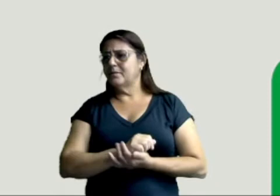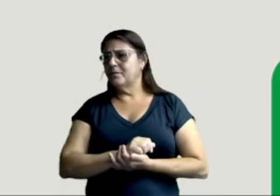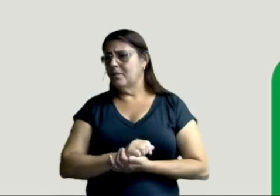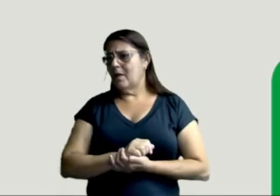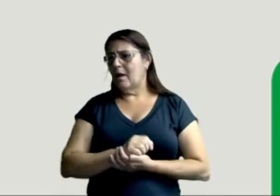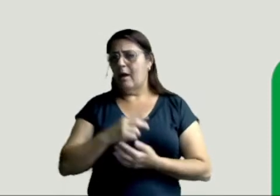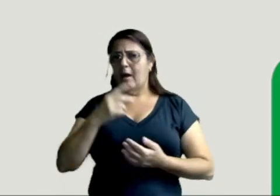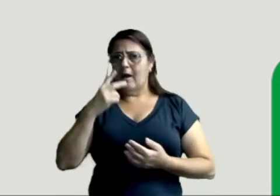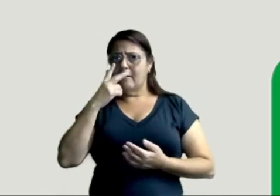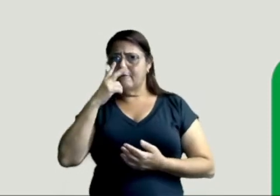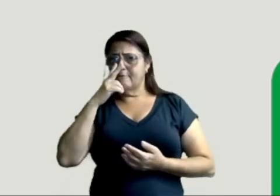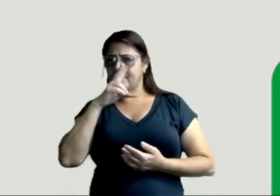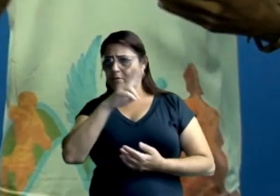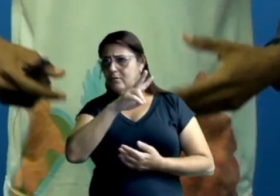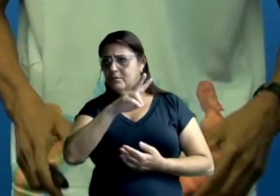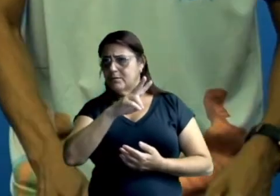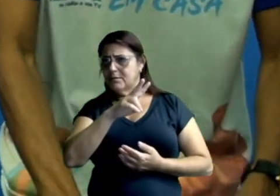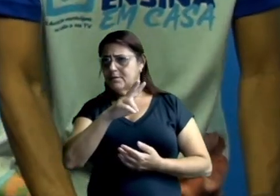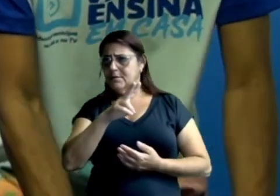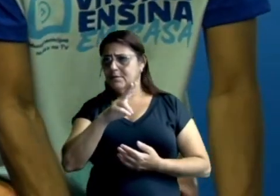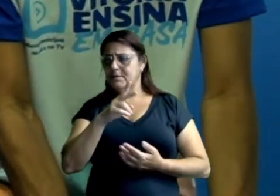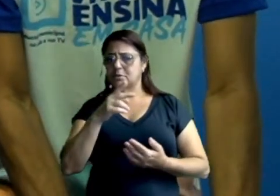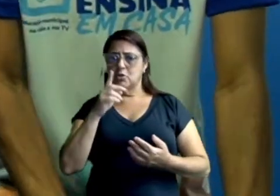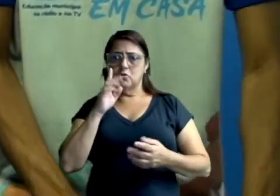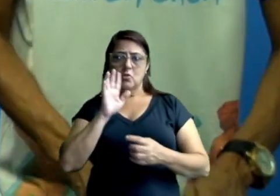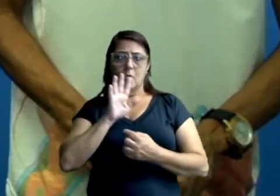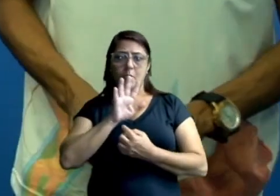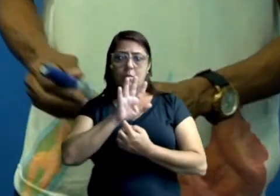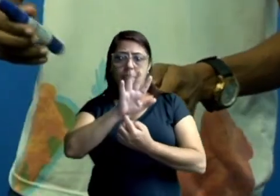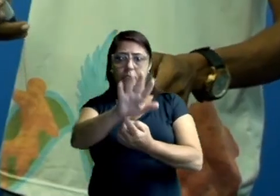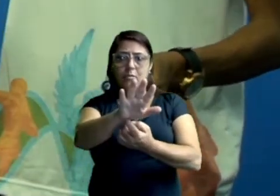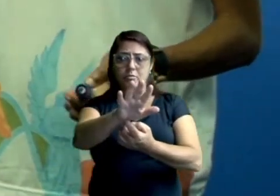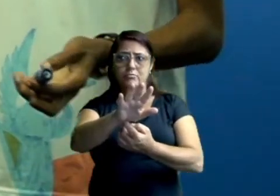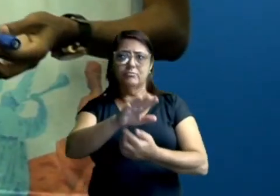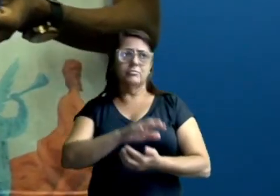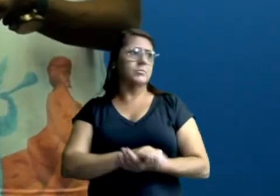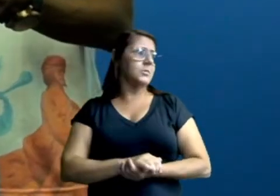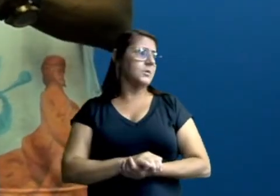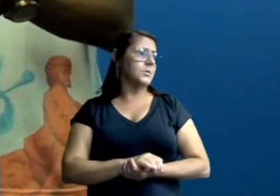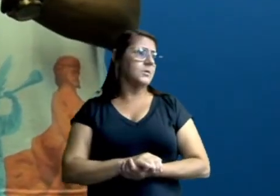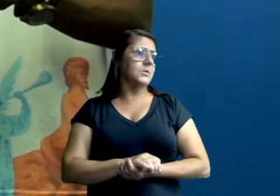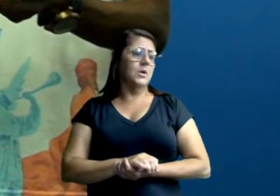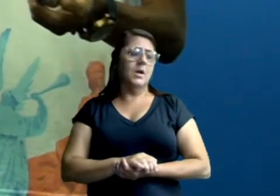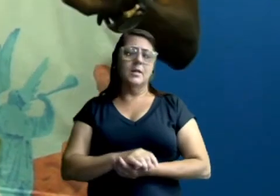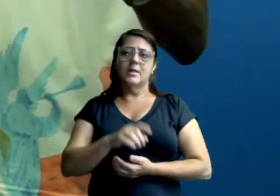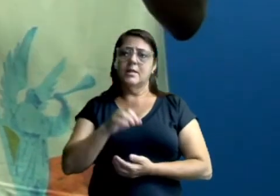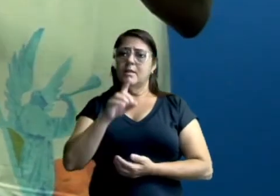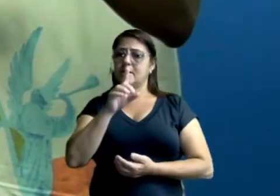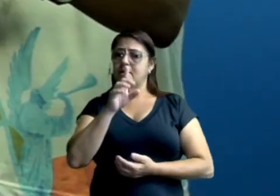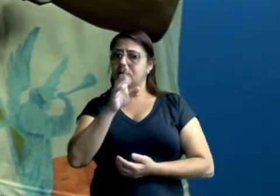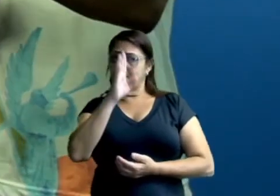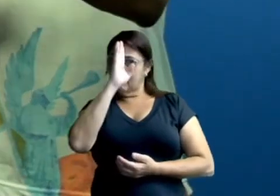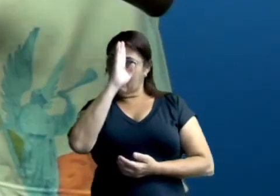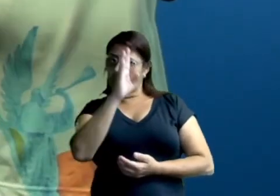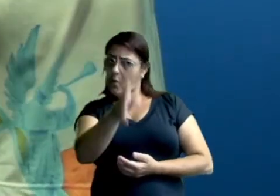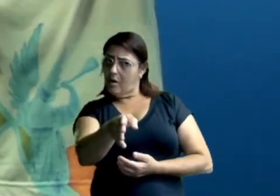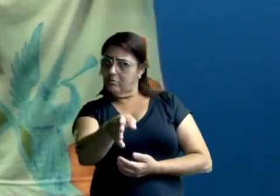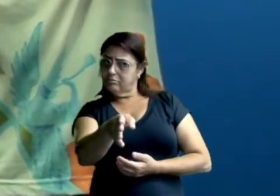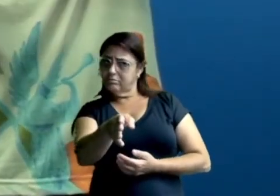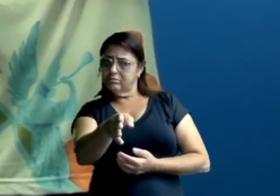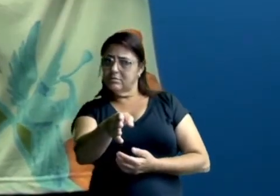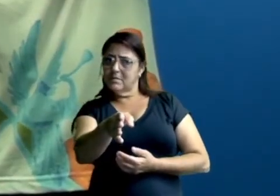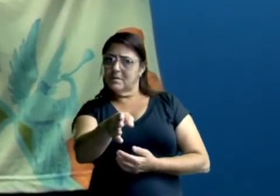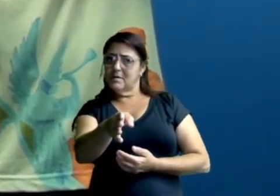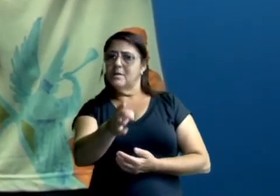tendência das forças volta aqui para mim. Se eu estou apontando, o bloco está apontando a mesma direção, vamos fazer a mesma daqui, ó, e no